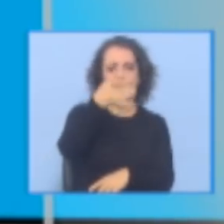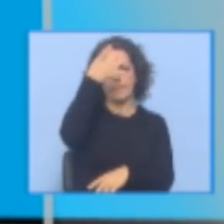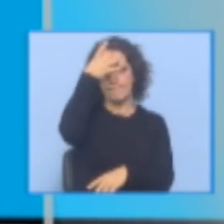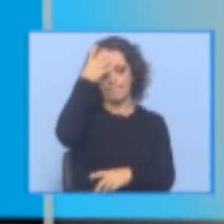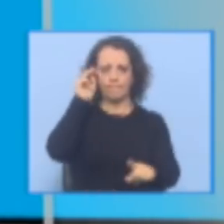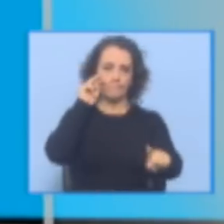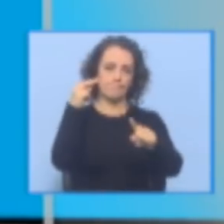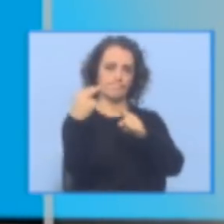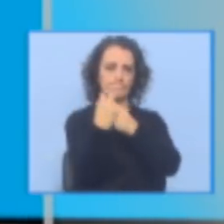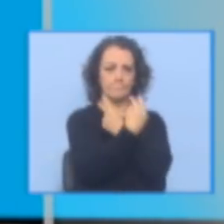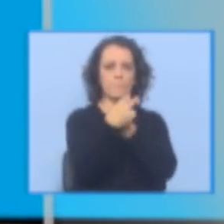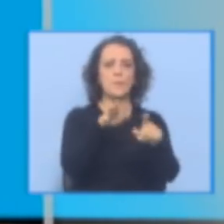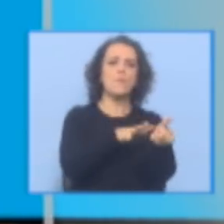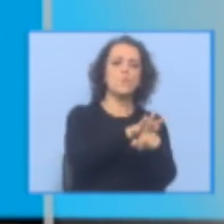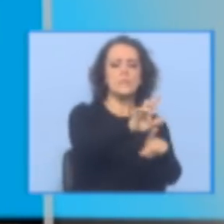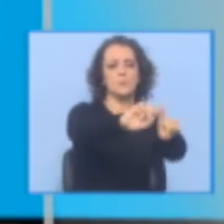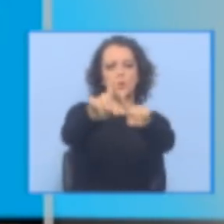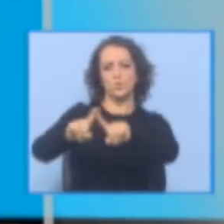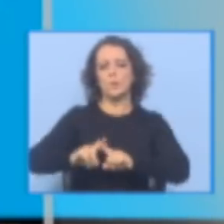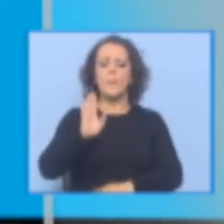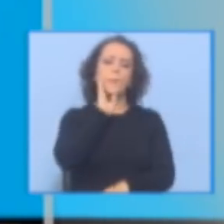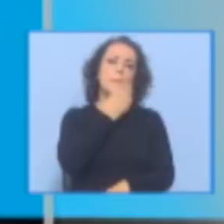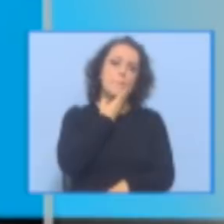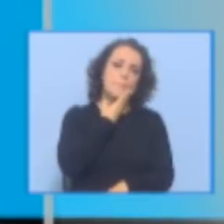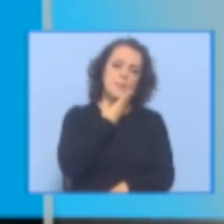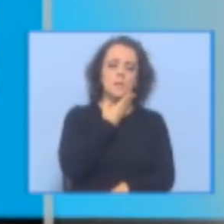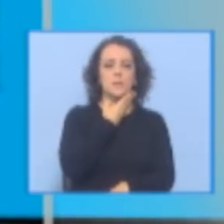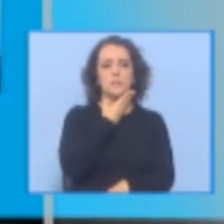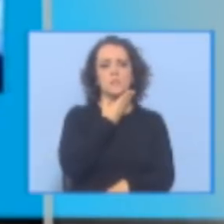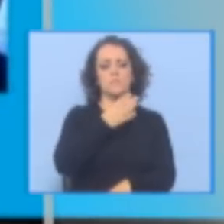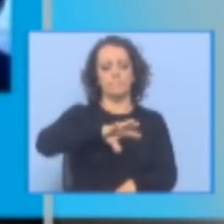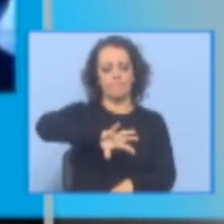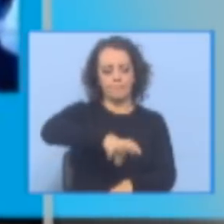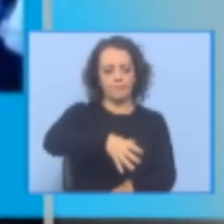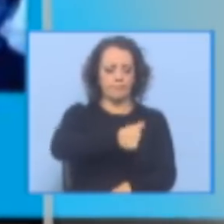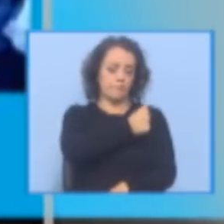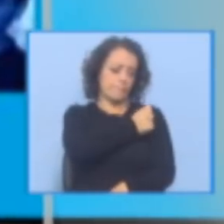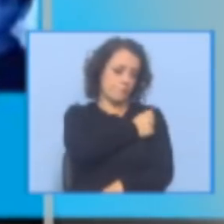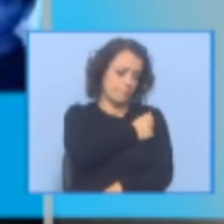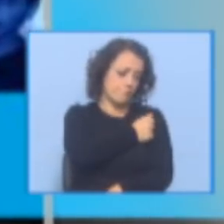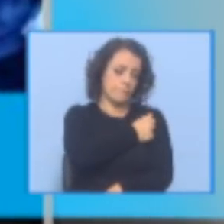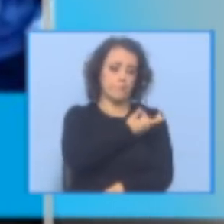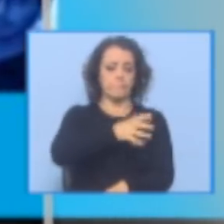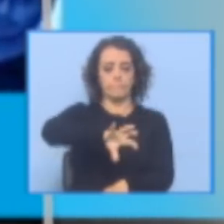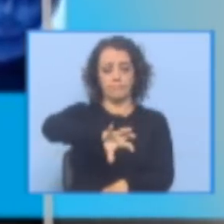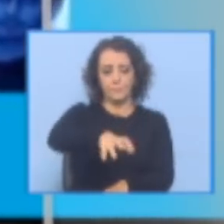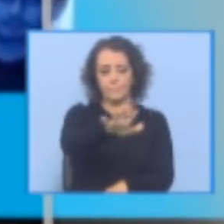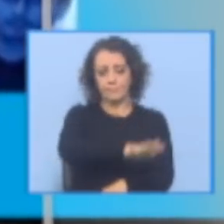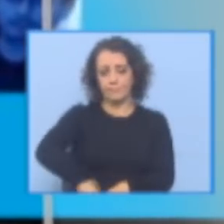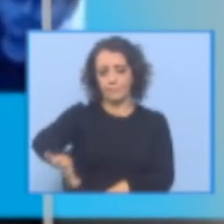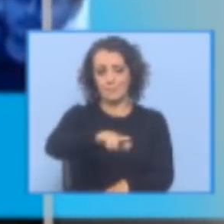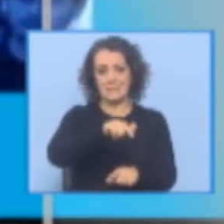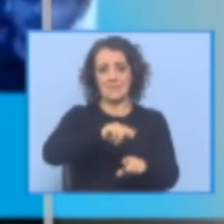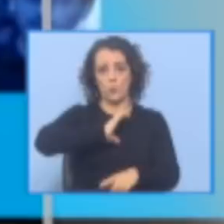ecos diferentes, consoante o sítio onde vivemos. E nós vivemos atualmente num